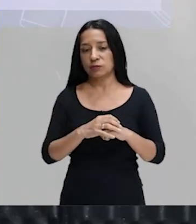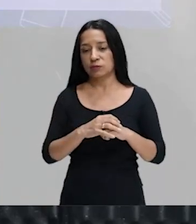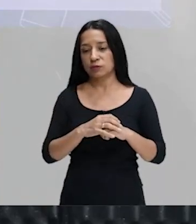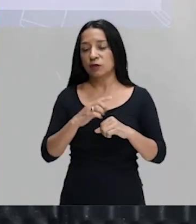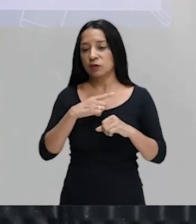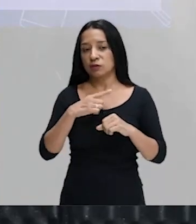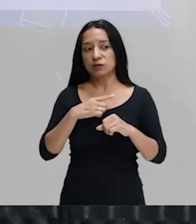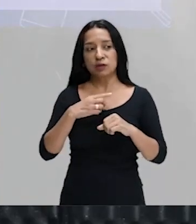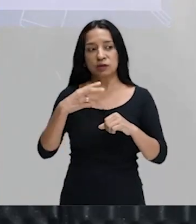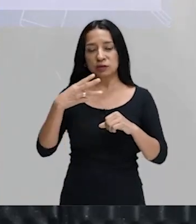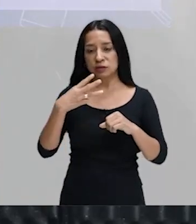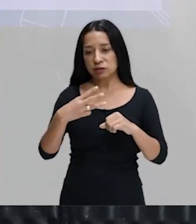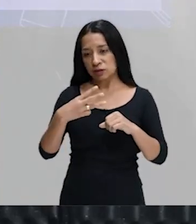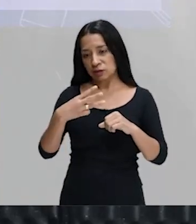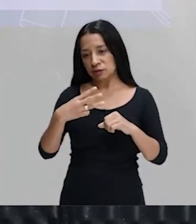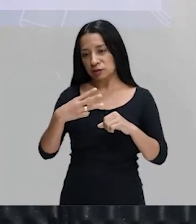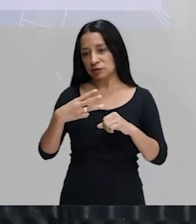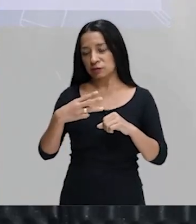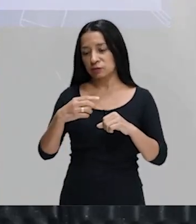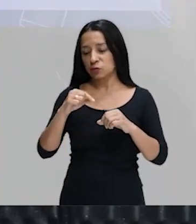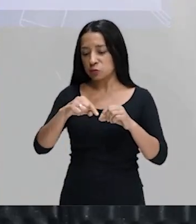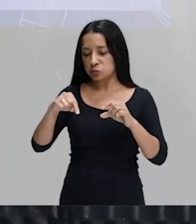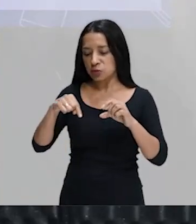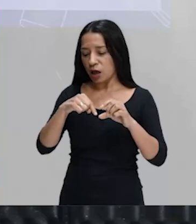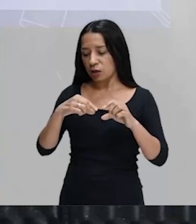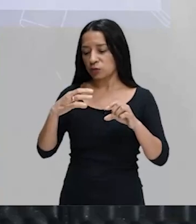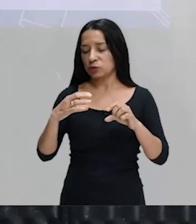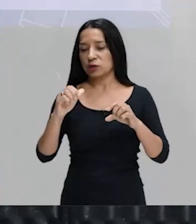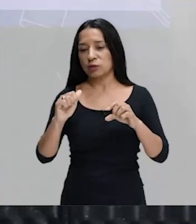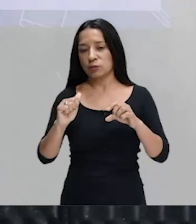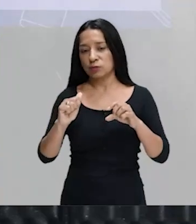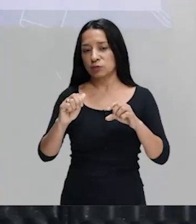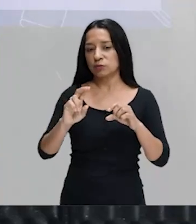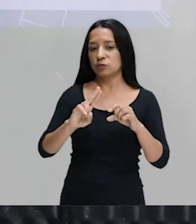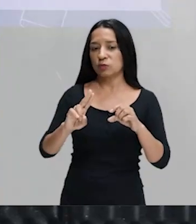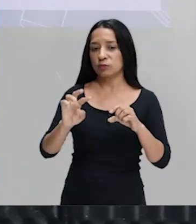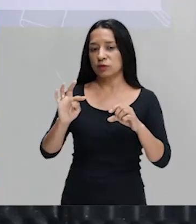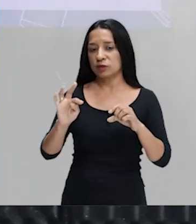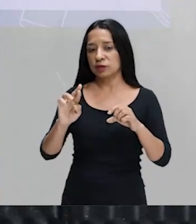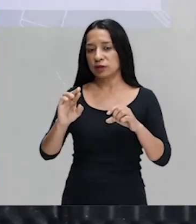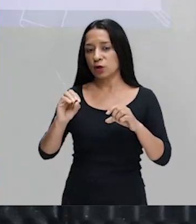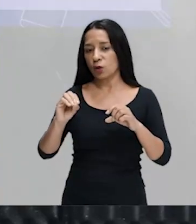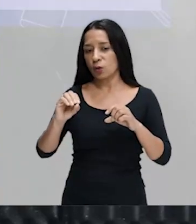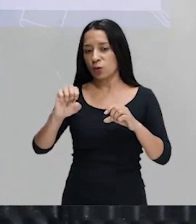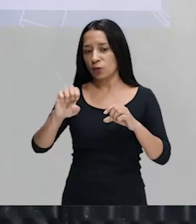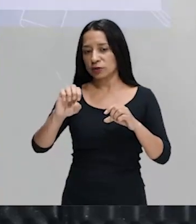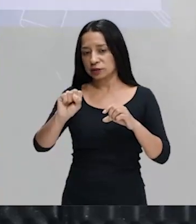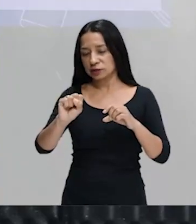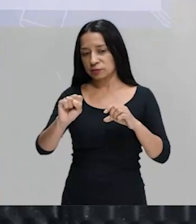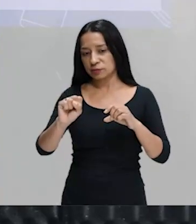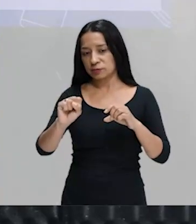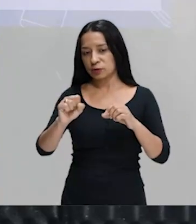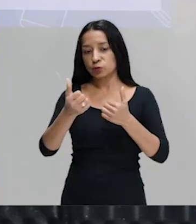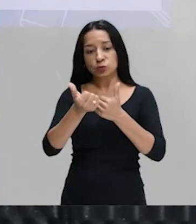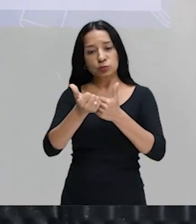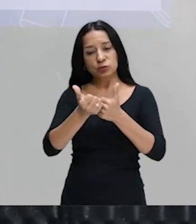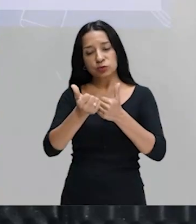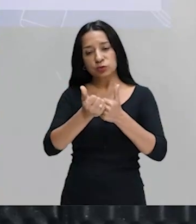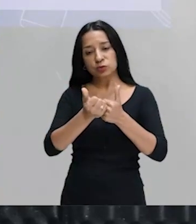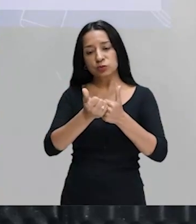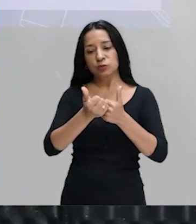esse monossacarídeo de triose. Então, eu só substituo no lugar da letra N, eu vou colocar o número 3.